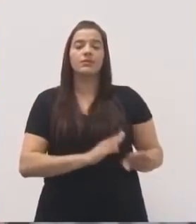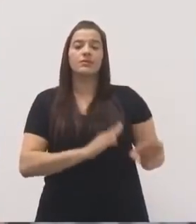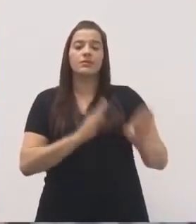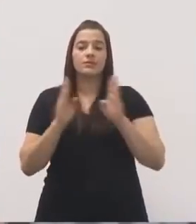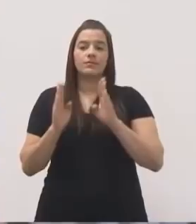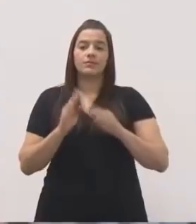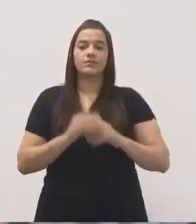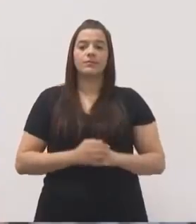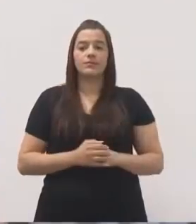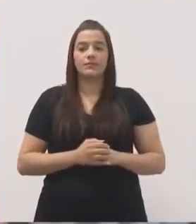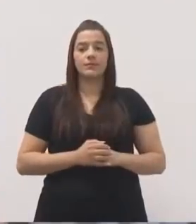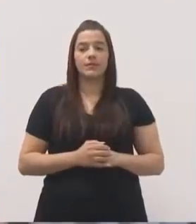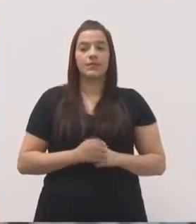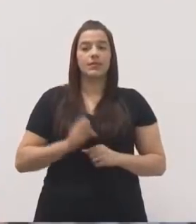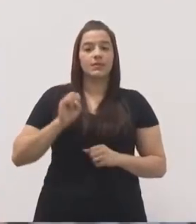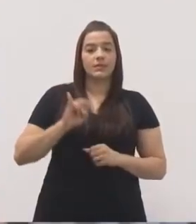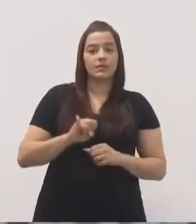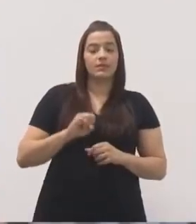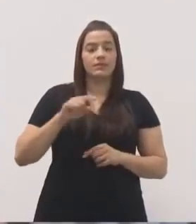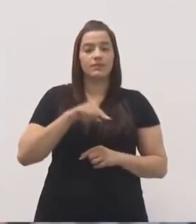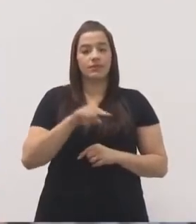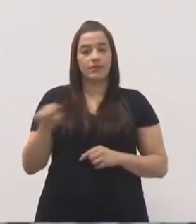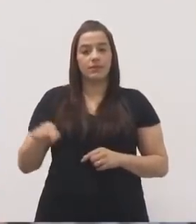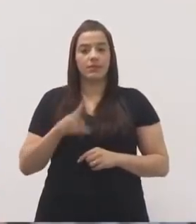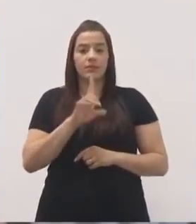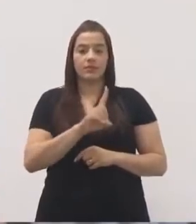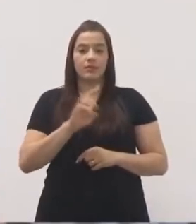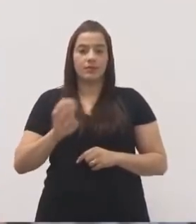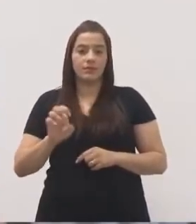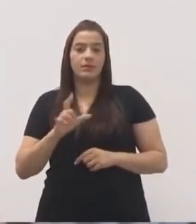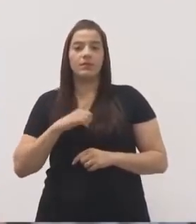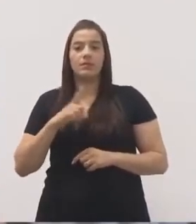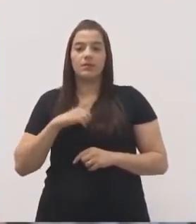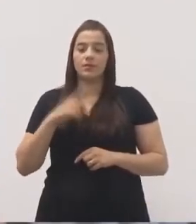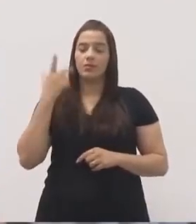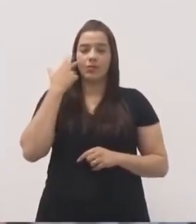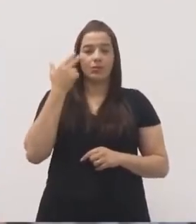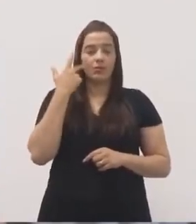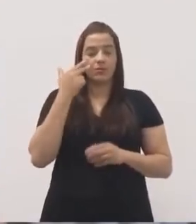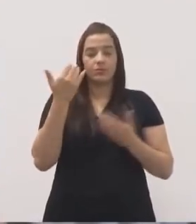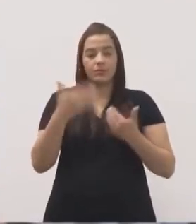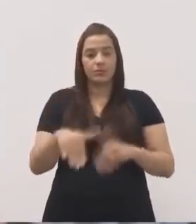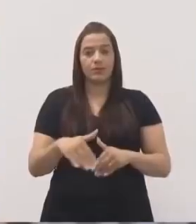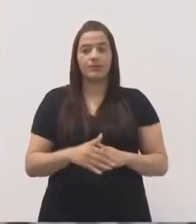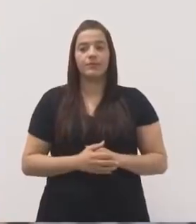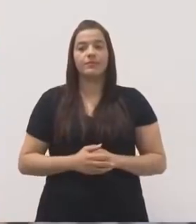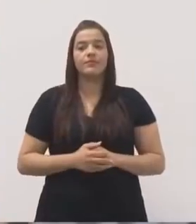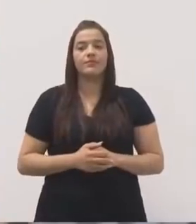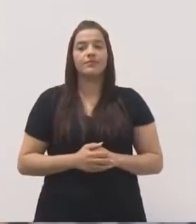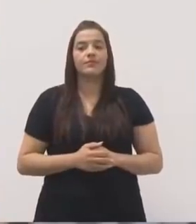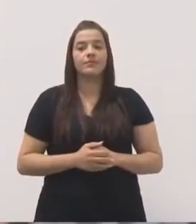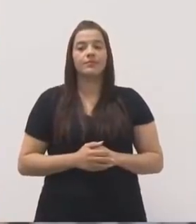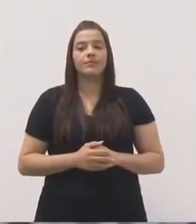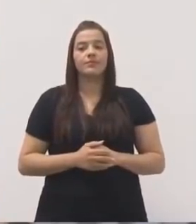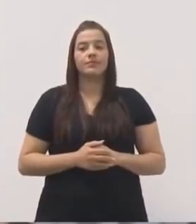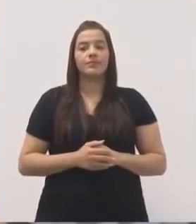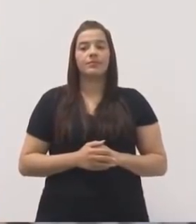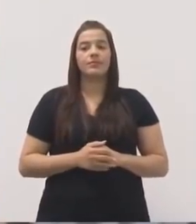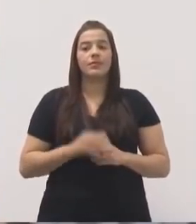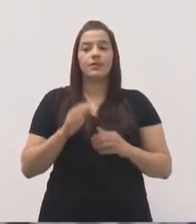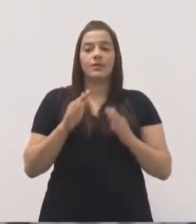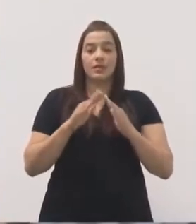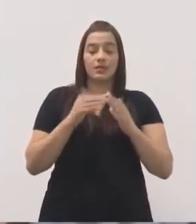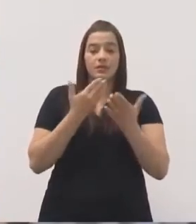rápido. Uhum. Se ele for da sala regular, ele participa da avaliação normalmente, né? Esse ano, as escolas